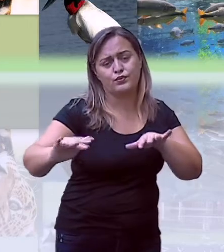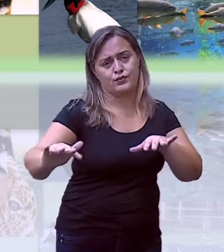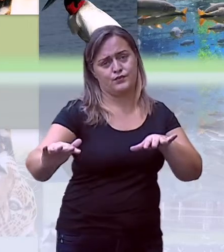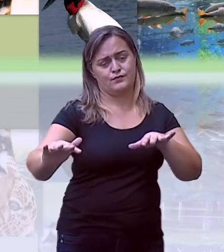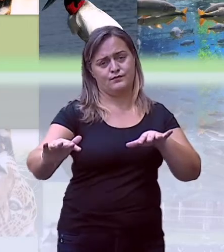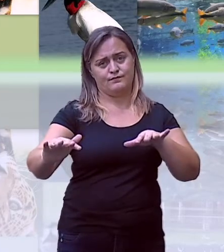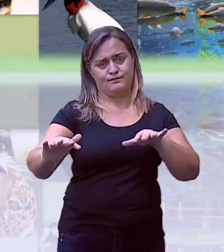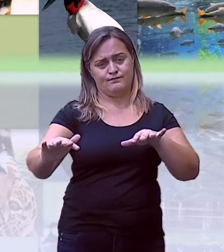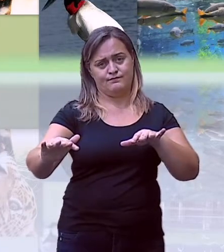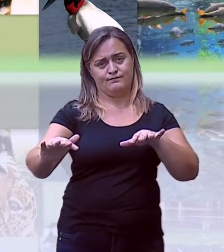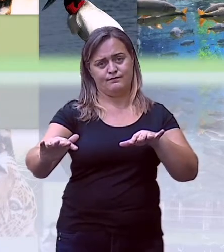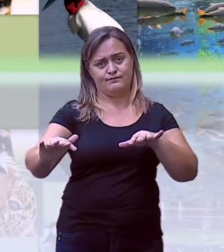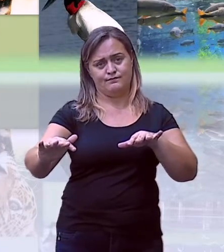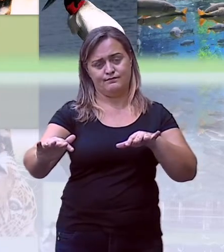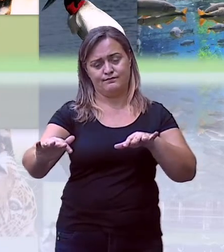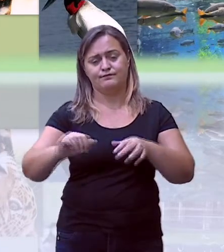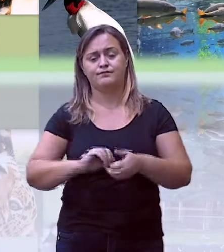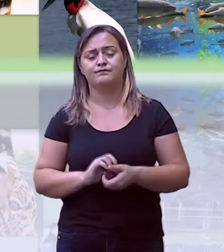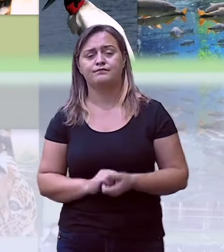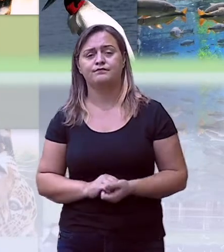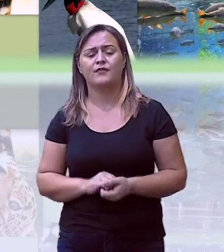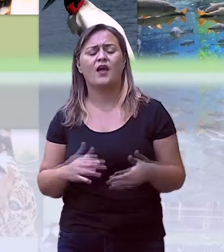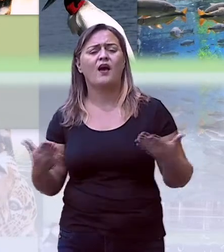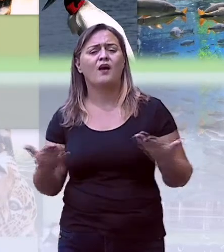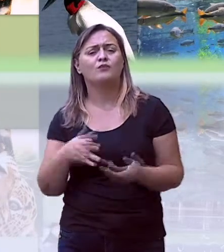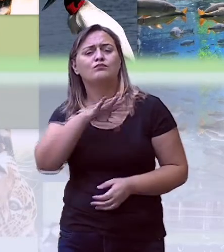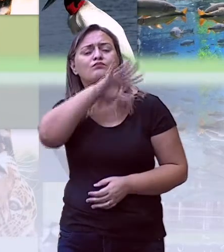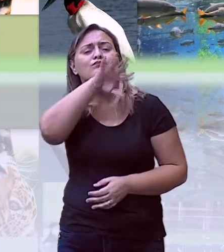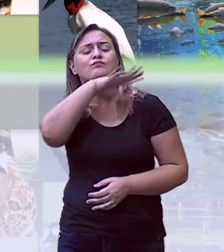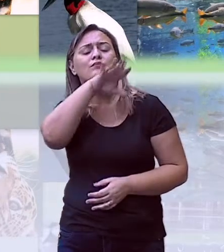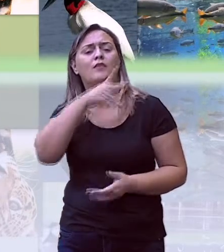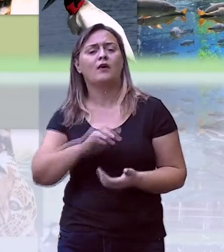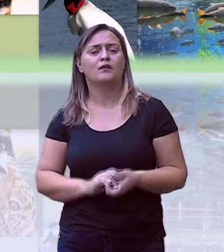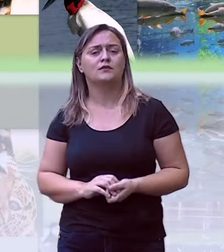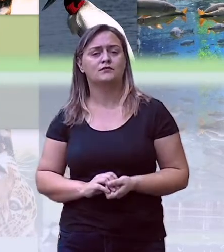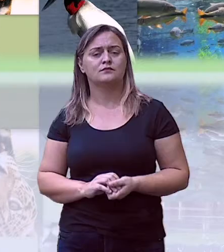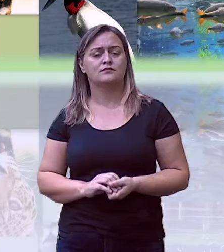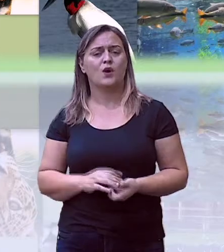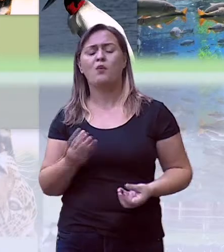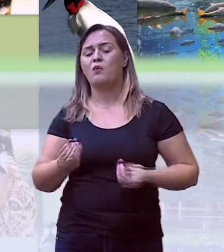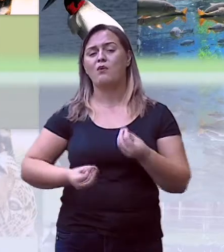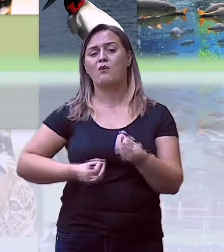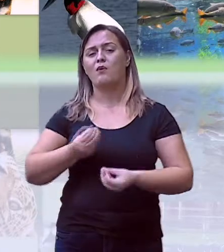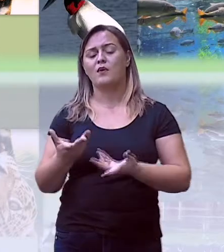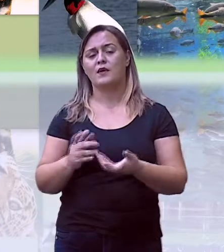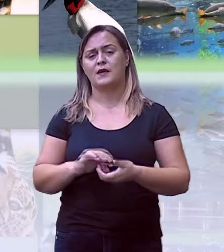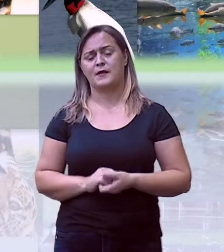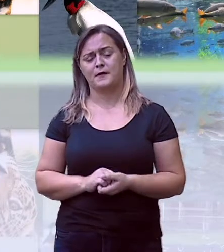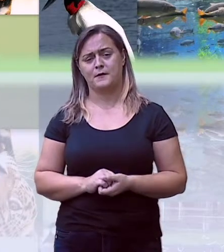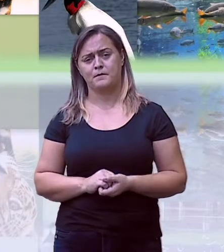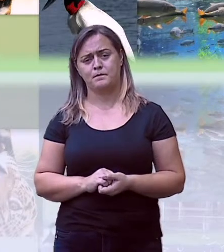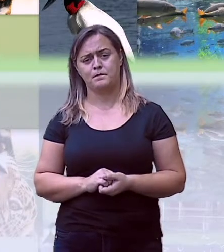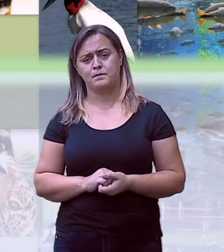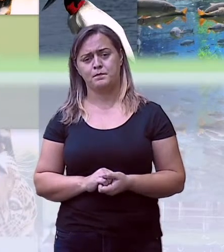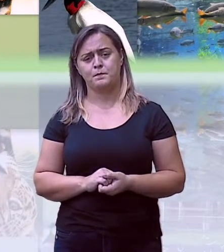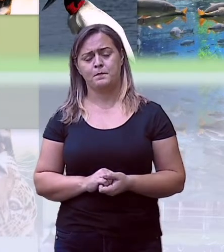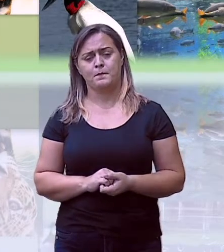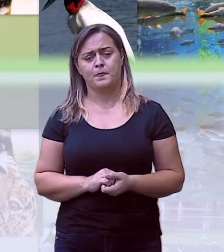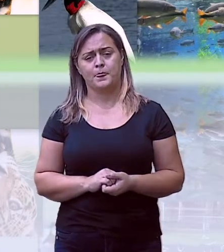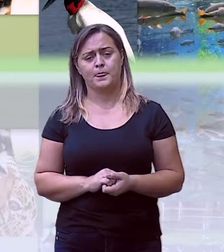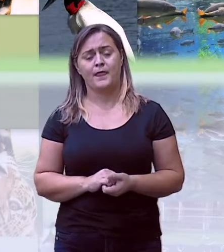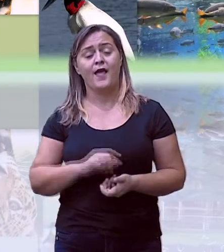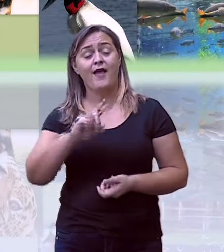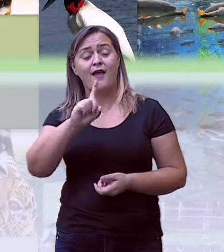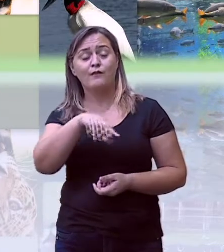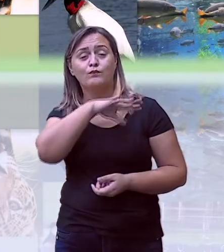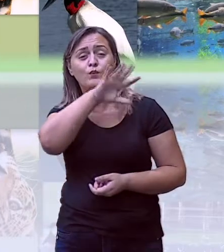árvores amazônicas. E os animais do Pantanal? Como que seria isso então? Provavelmente, essa